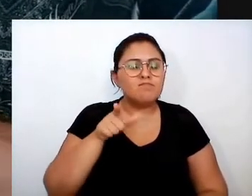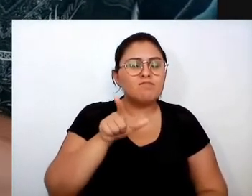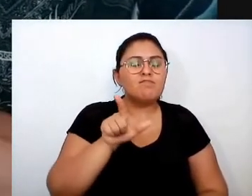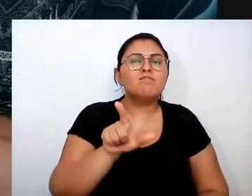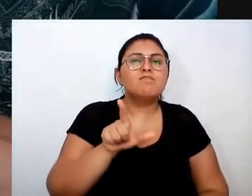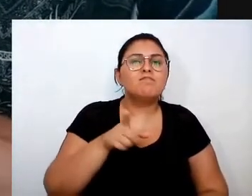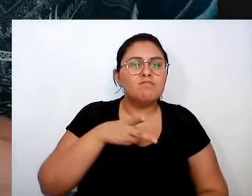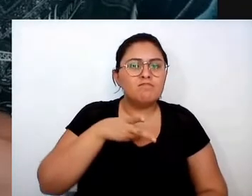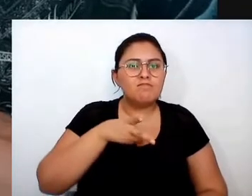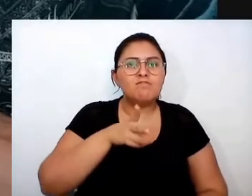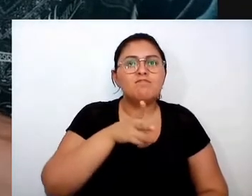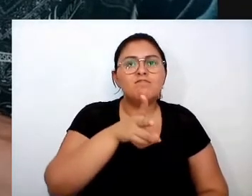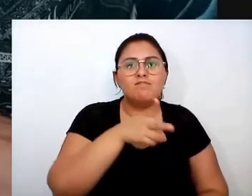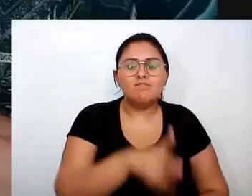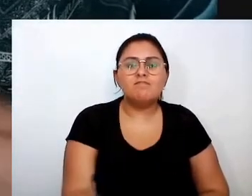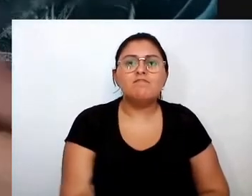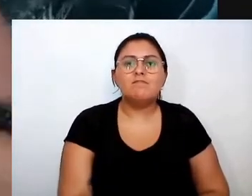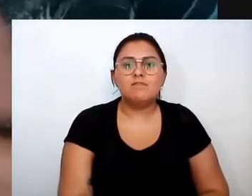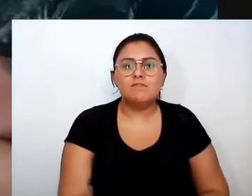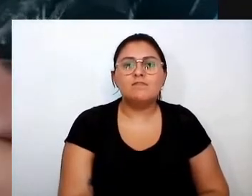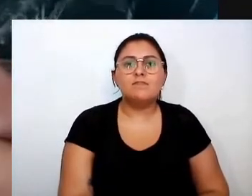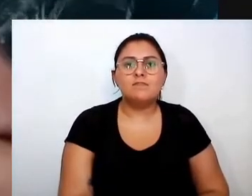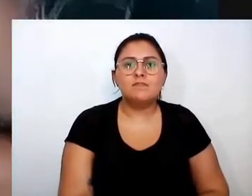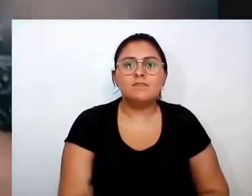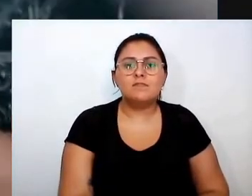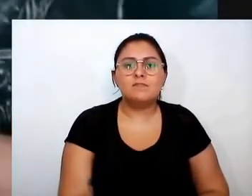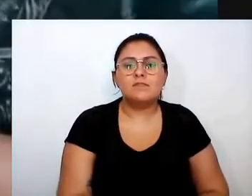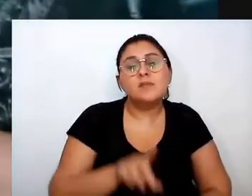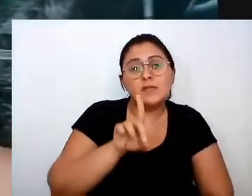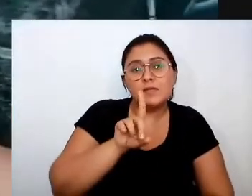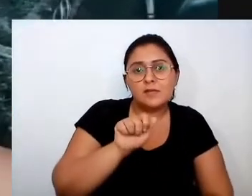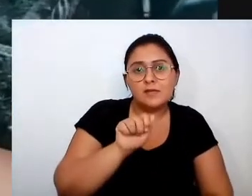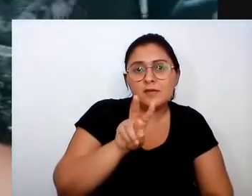ainda. Muito importante, né, José? A questão do apoio familiar, né?